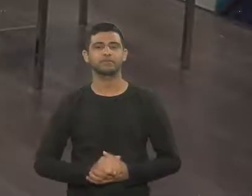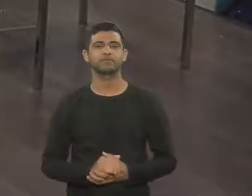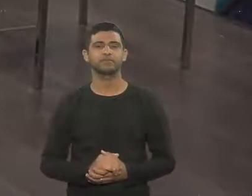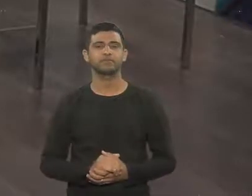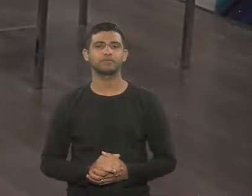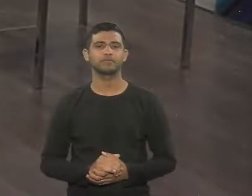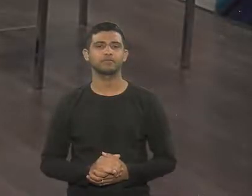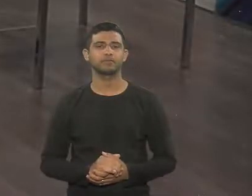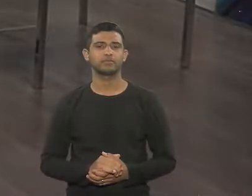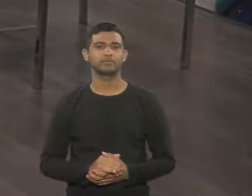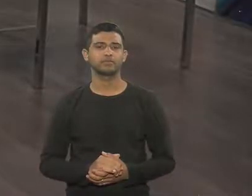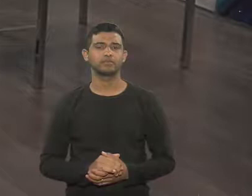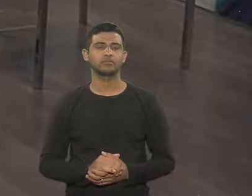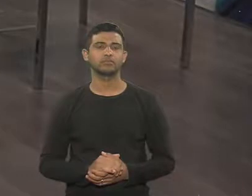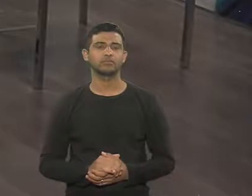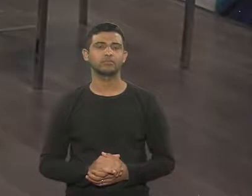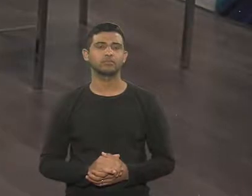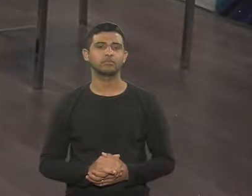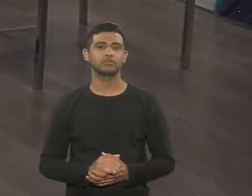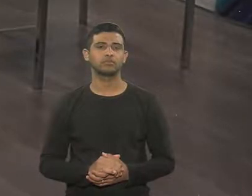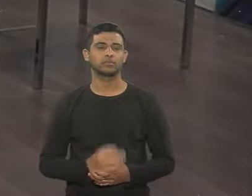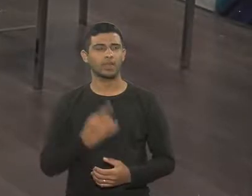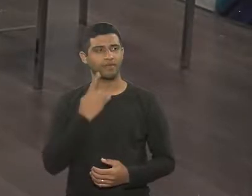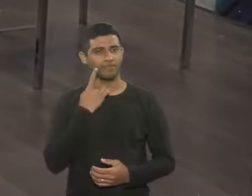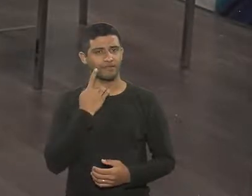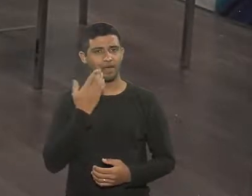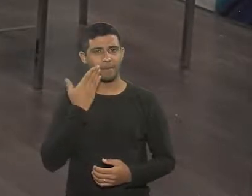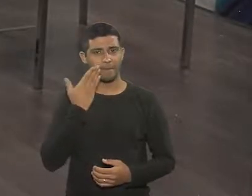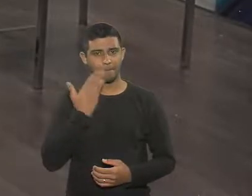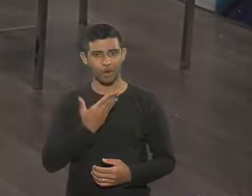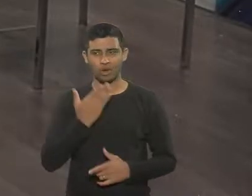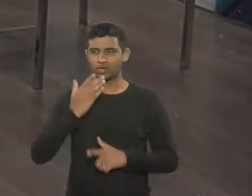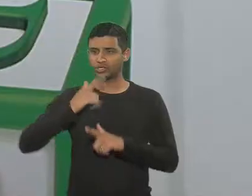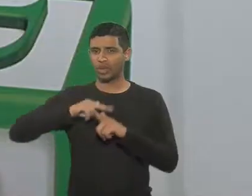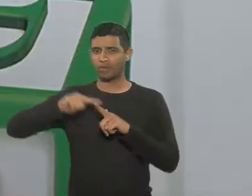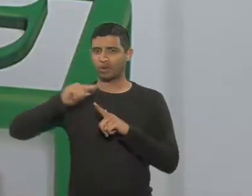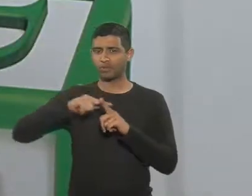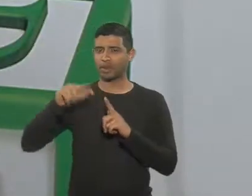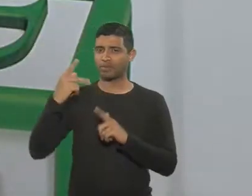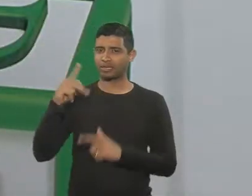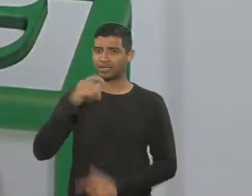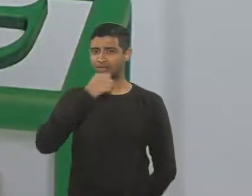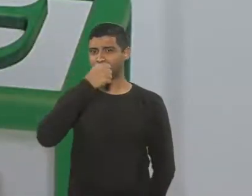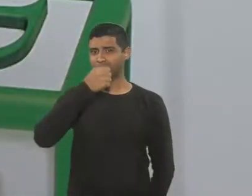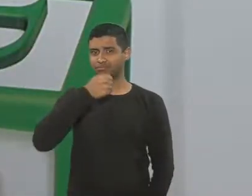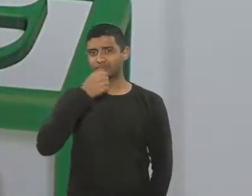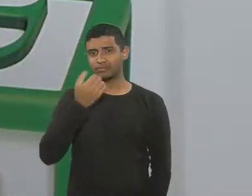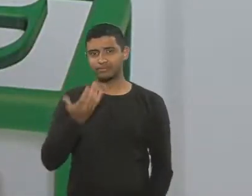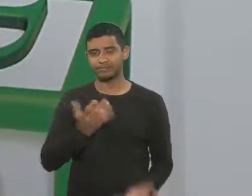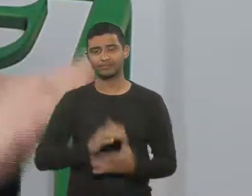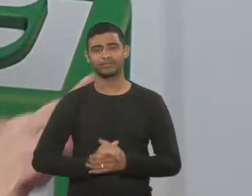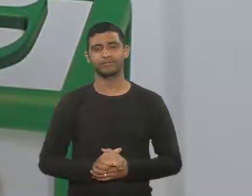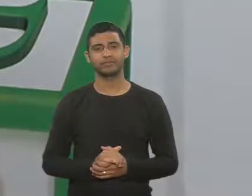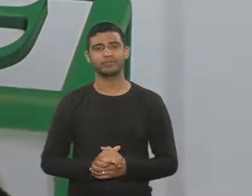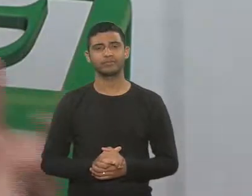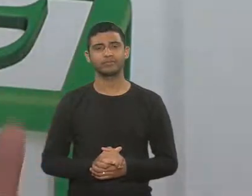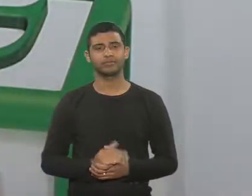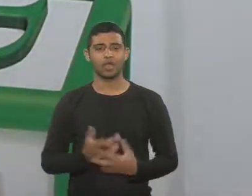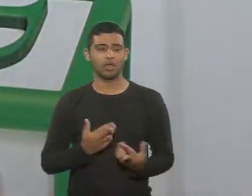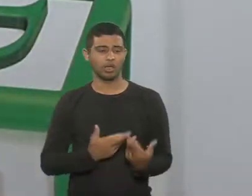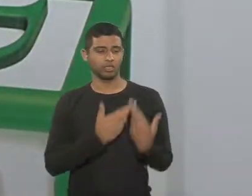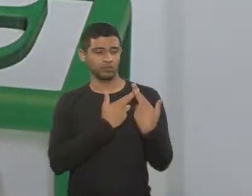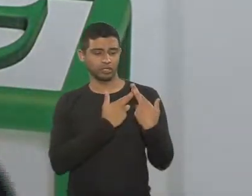claramente a metonímia do problema do jornalismo. Então, acho que o